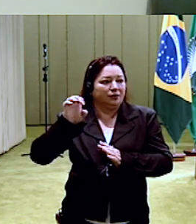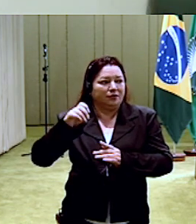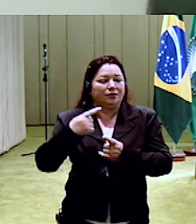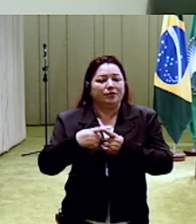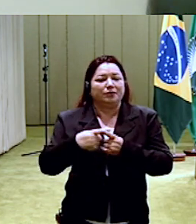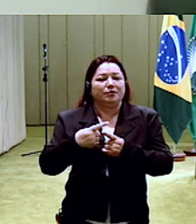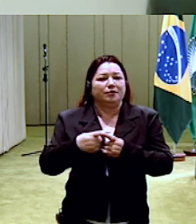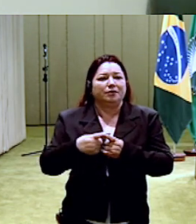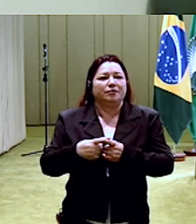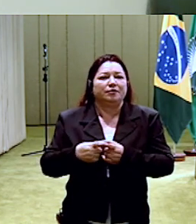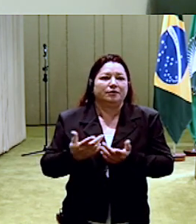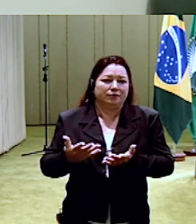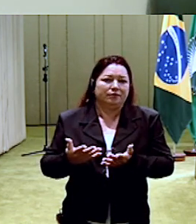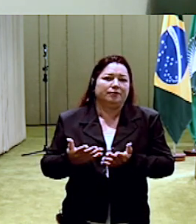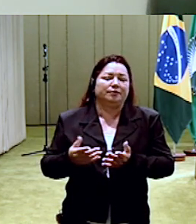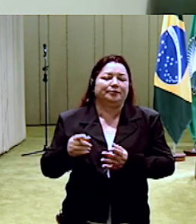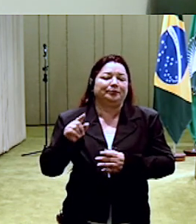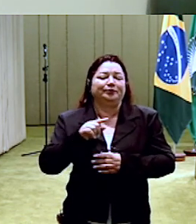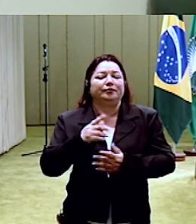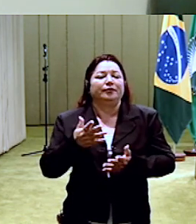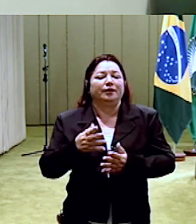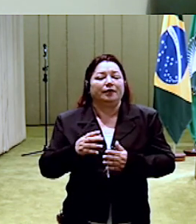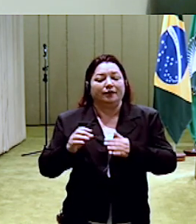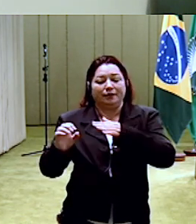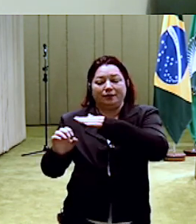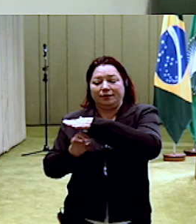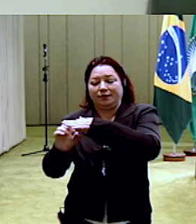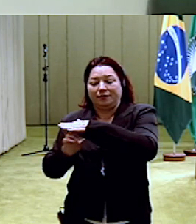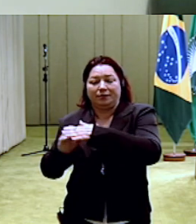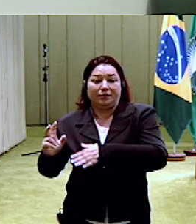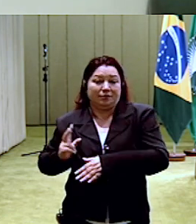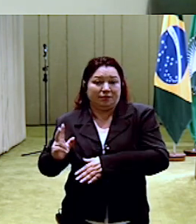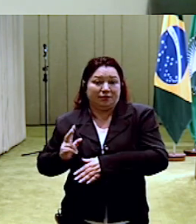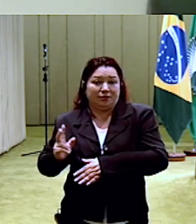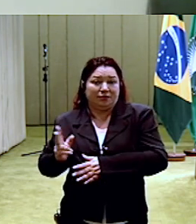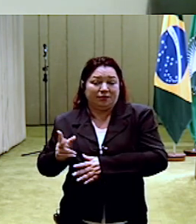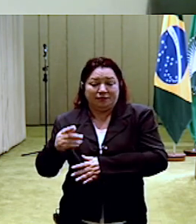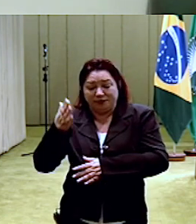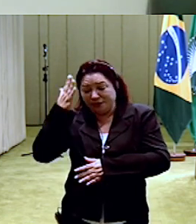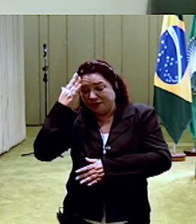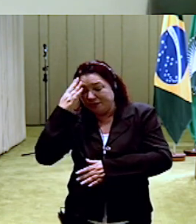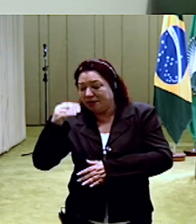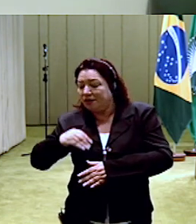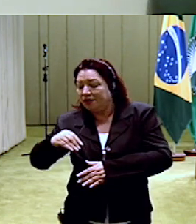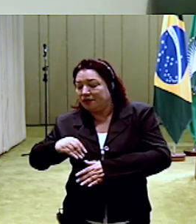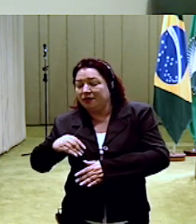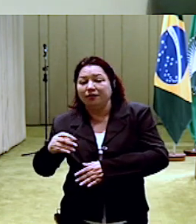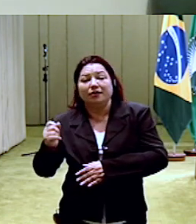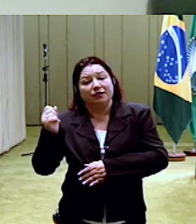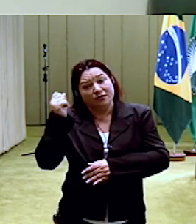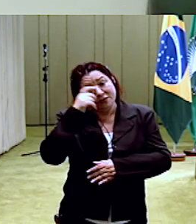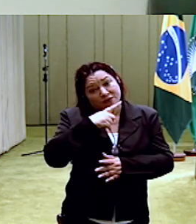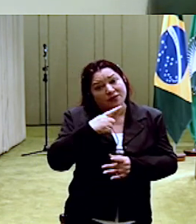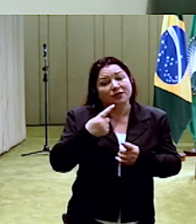que o setor privado, e essa é uma questão, é muito difícil a gente obter dados sobre salários, né? E